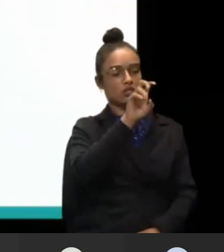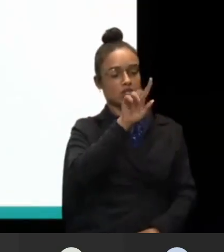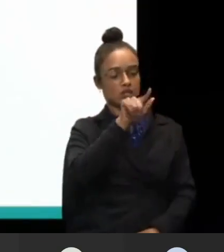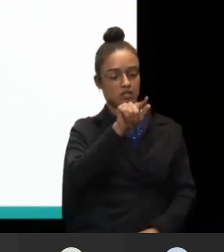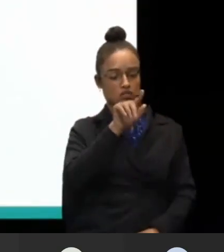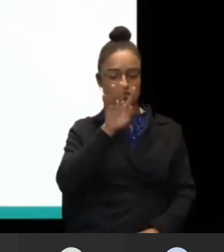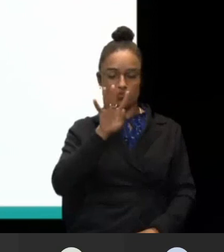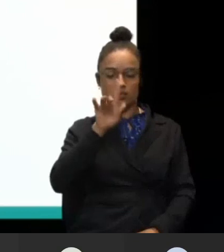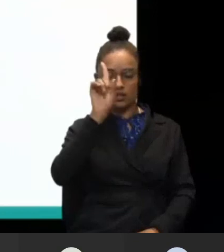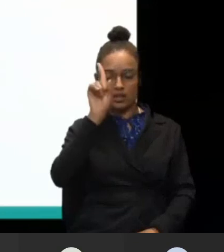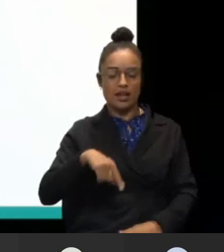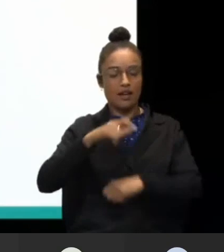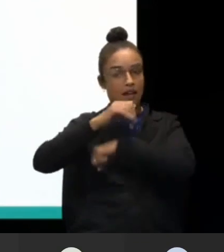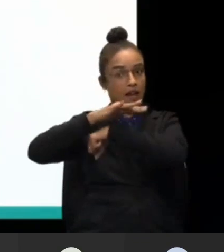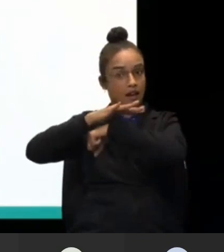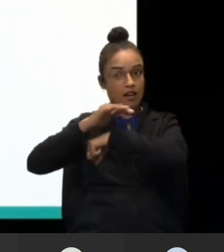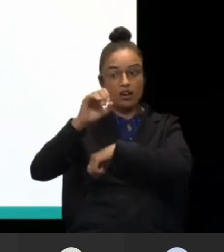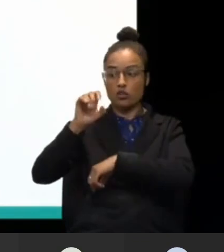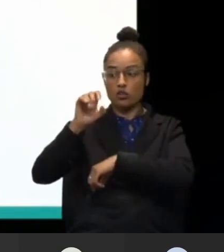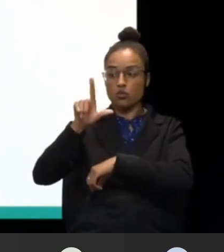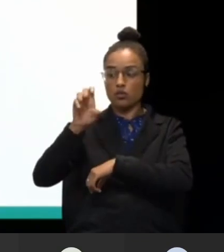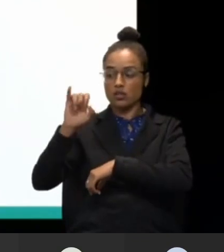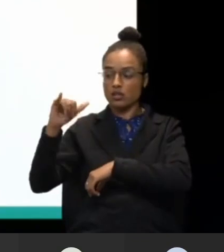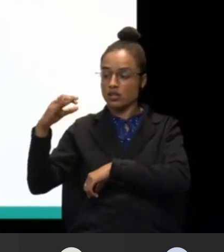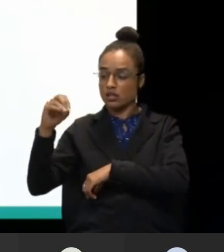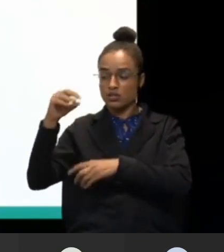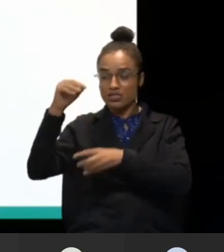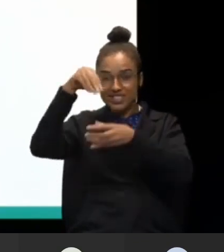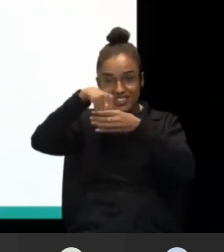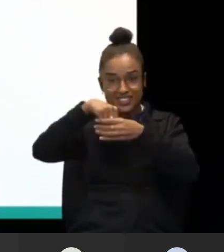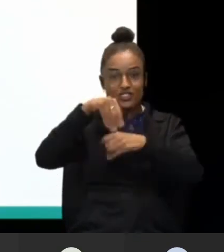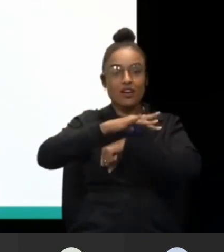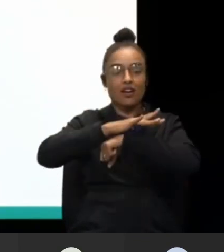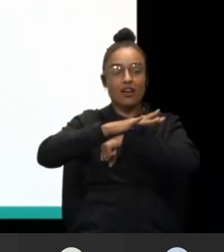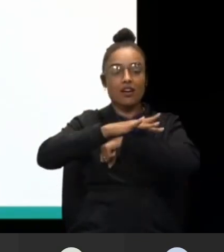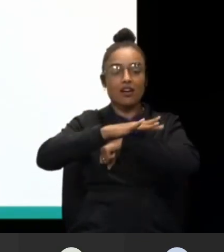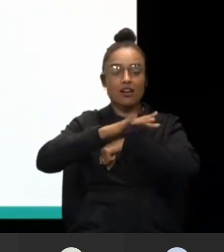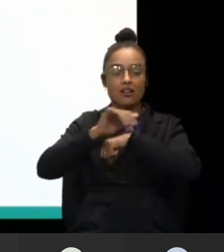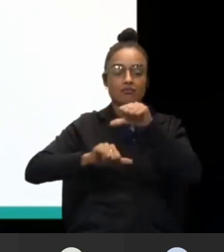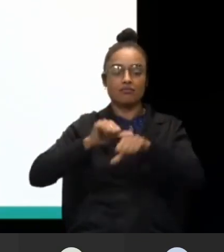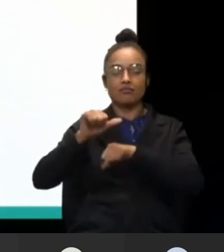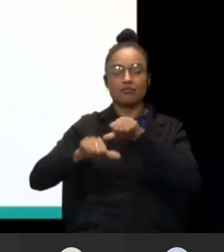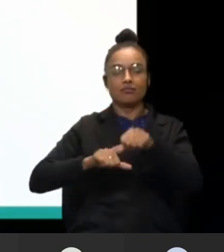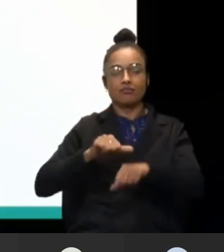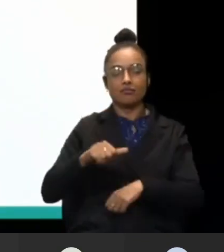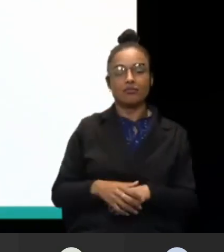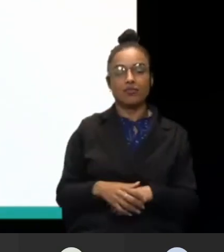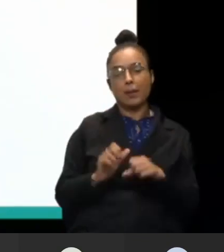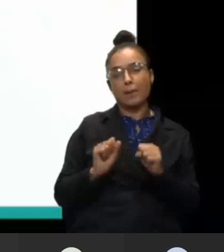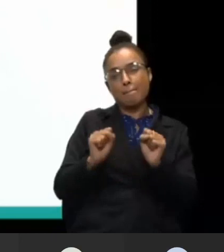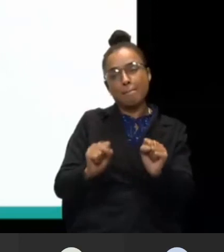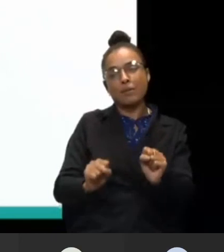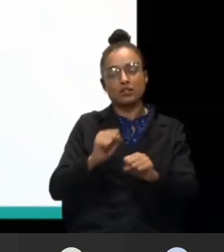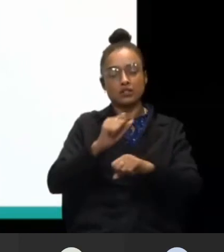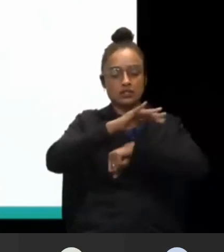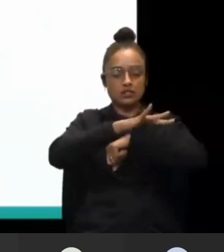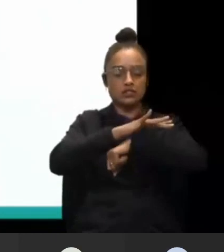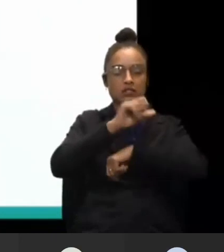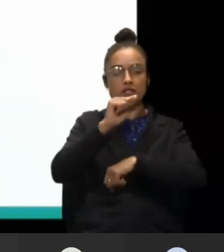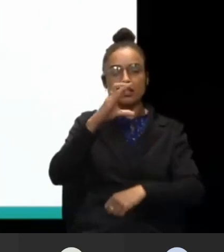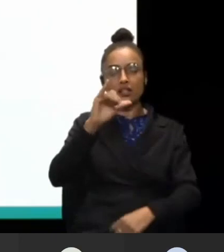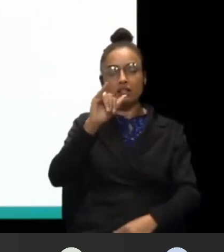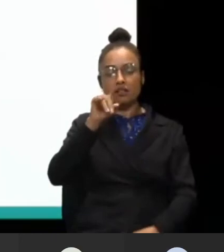em ácido oleico. E através das fórmulas anteriores, a gente pode se calcular o índice de